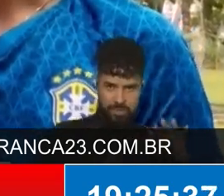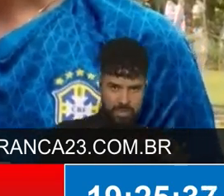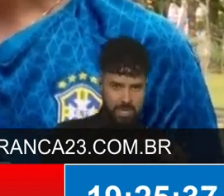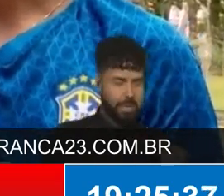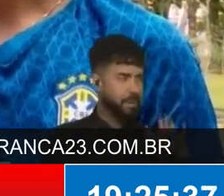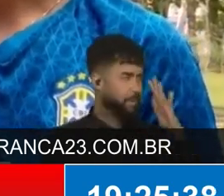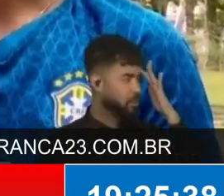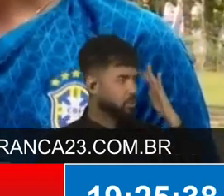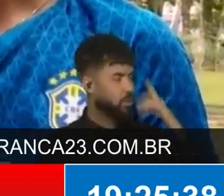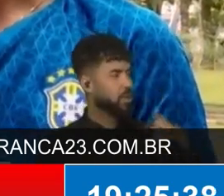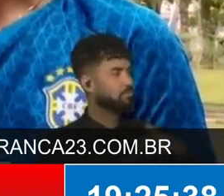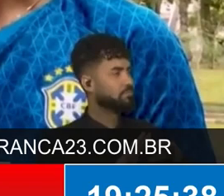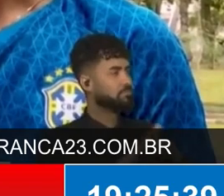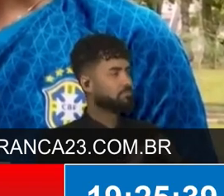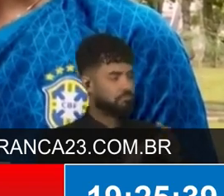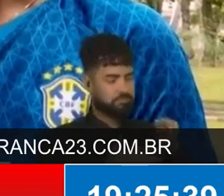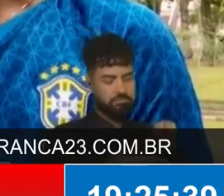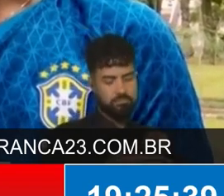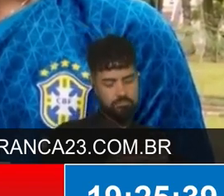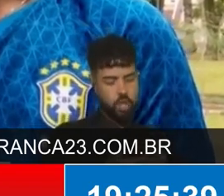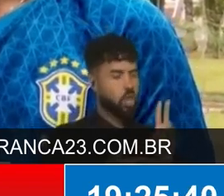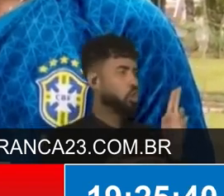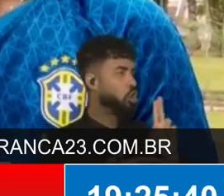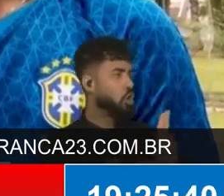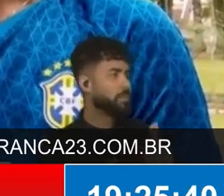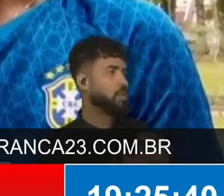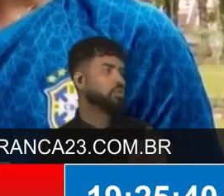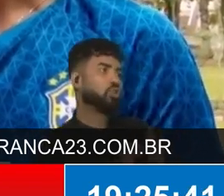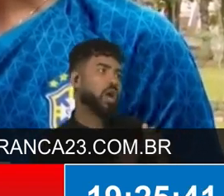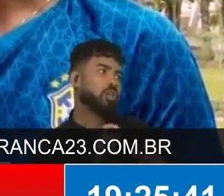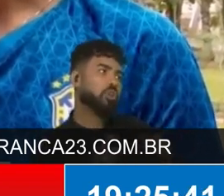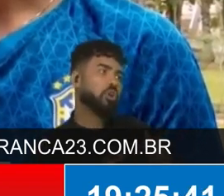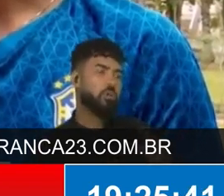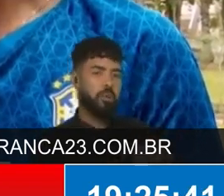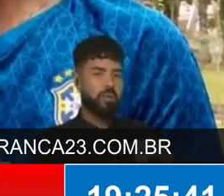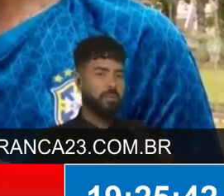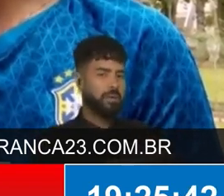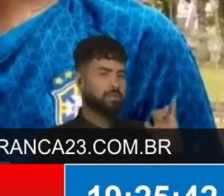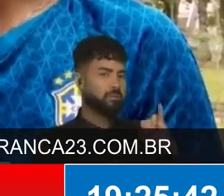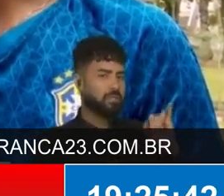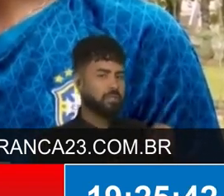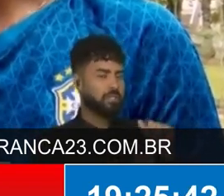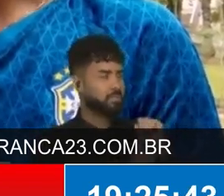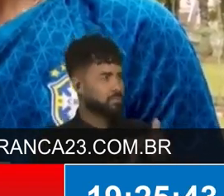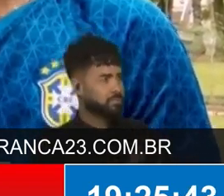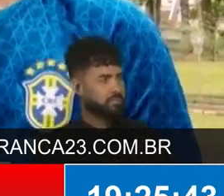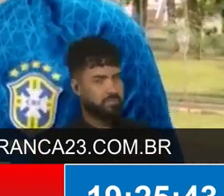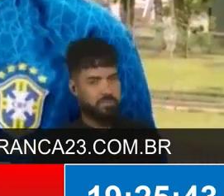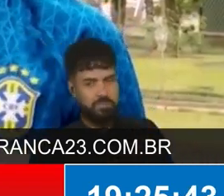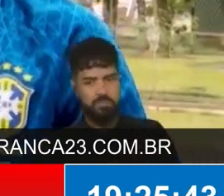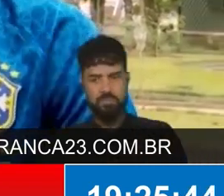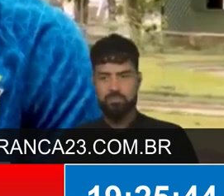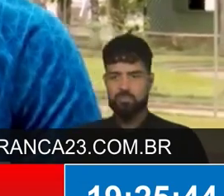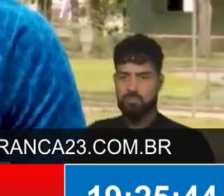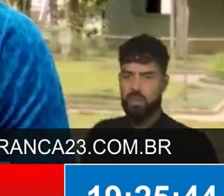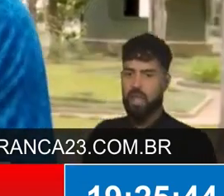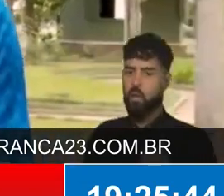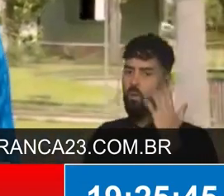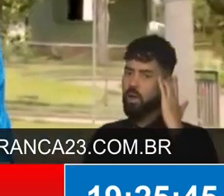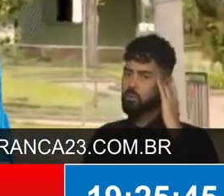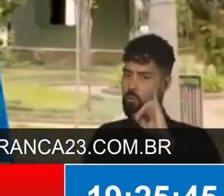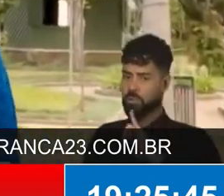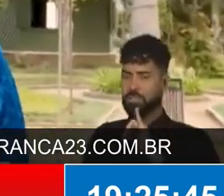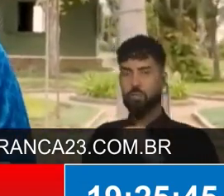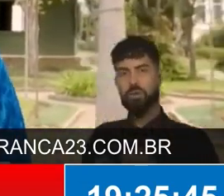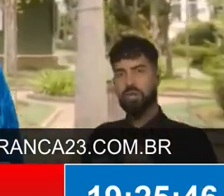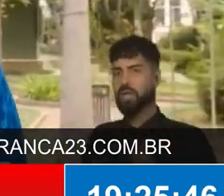pessoas estejam mais familiarizadas com esses nomes dessas jogadoras, no momento mais importante do esporte, né? É, porque a troca de figurinha faz com que as